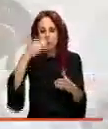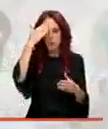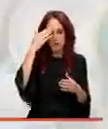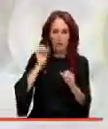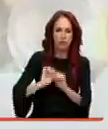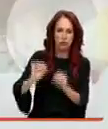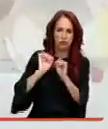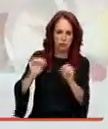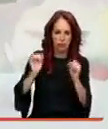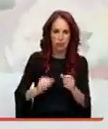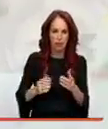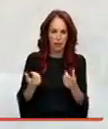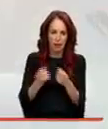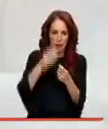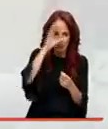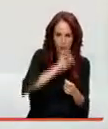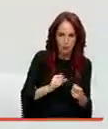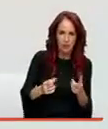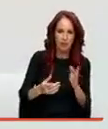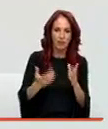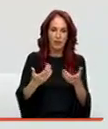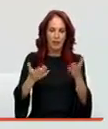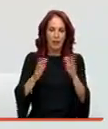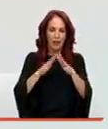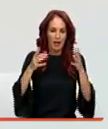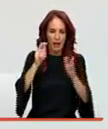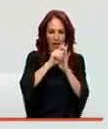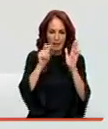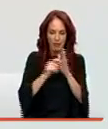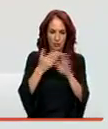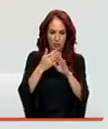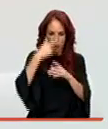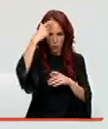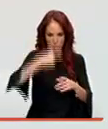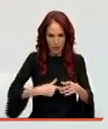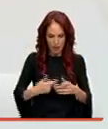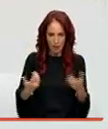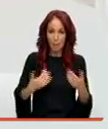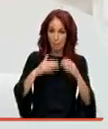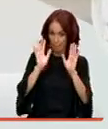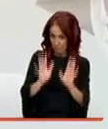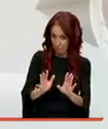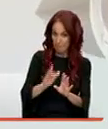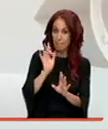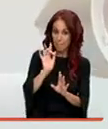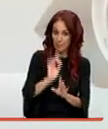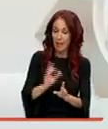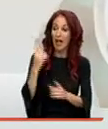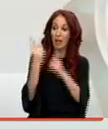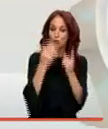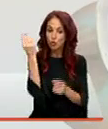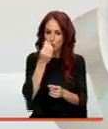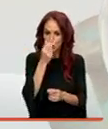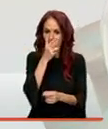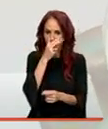aproximações abusivas dimensão ética da sexualidade humana quantas vezes nós aqui frios casos de 200 que